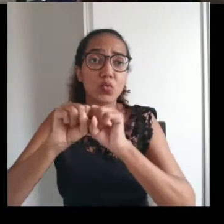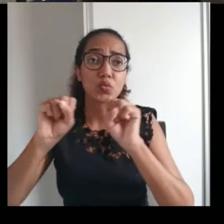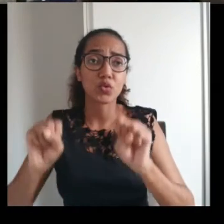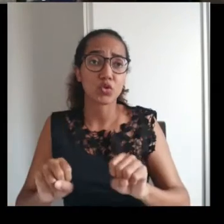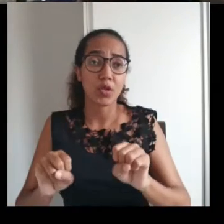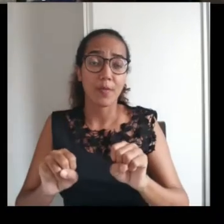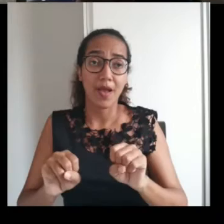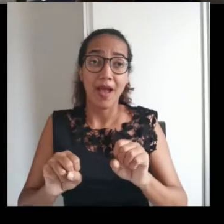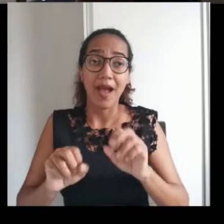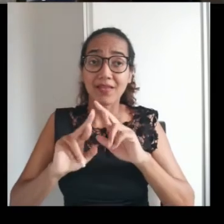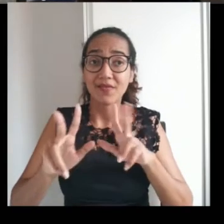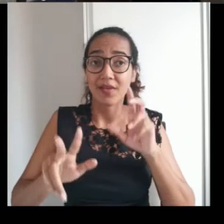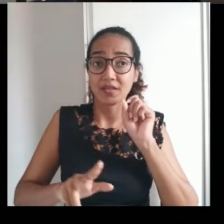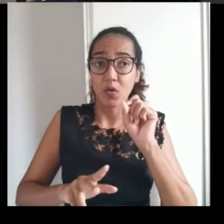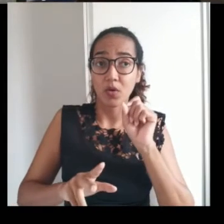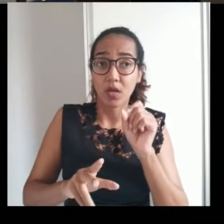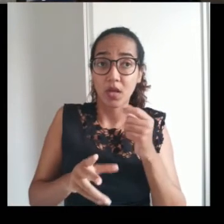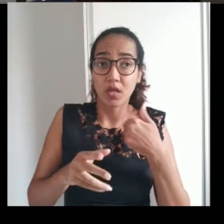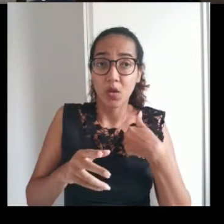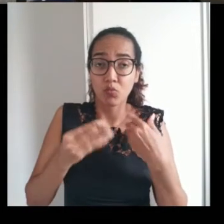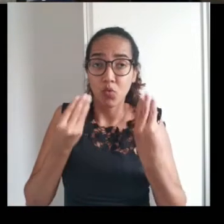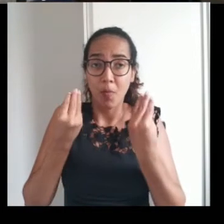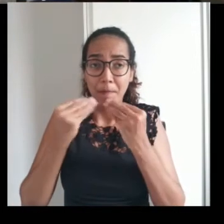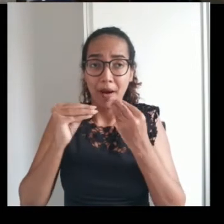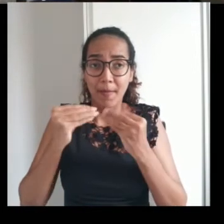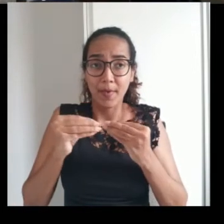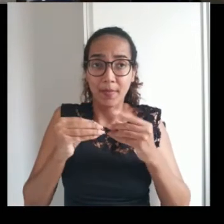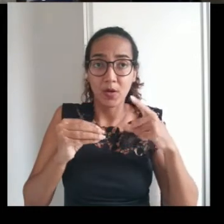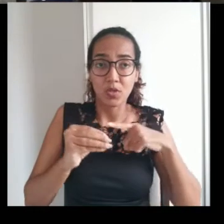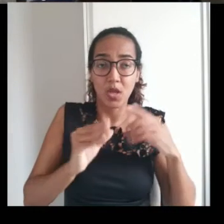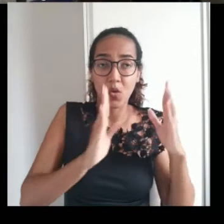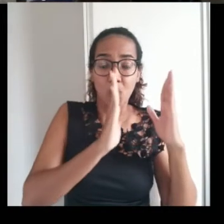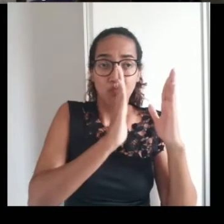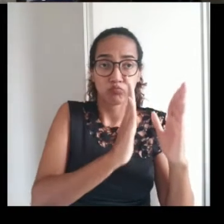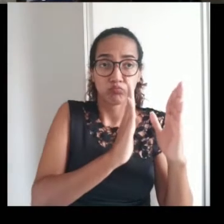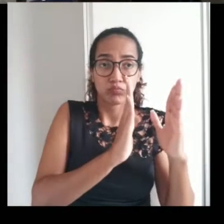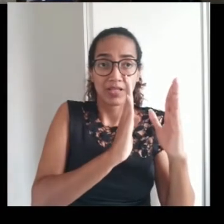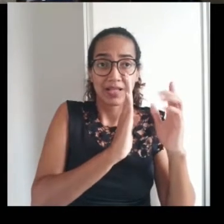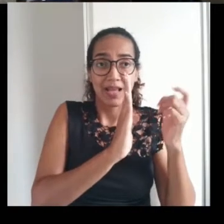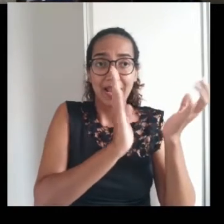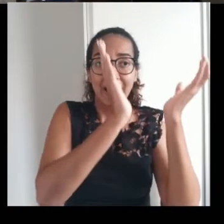coisas. Né? Eu parti de um cenário onde eu tenho uma classe básica ou classes